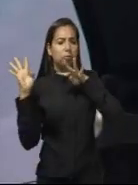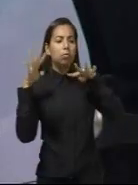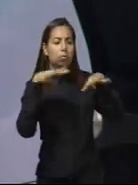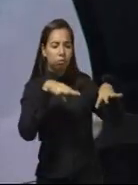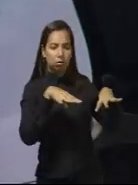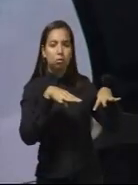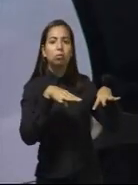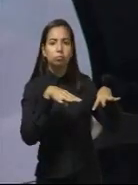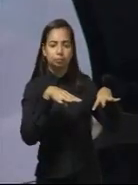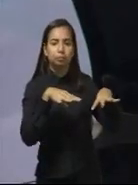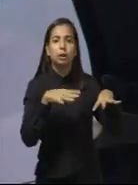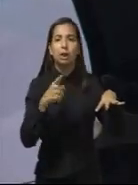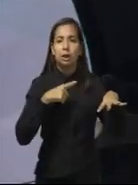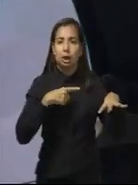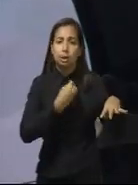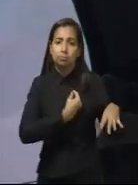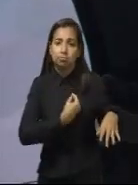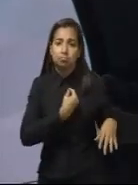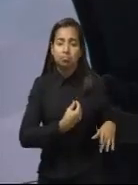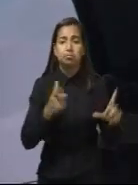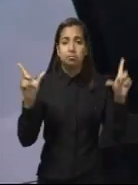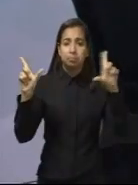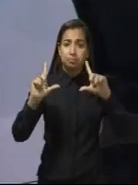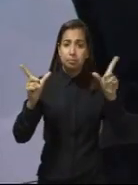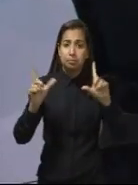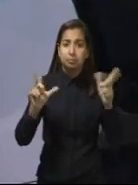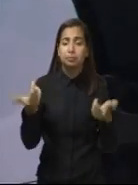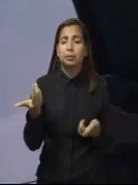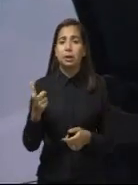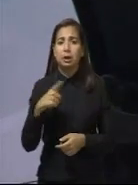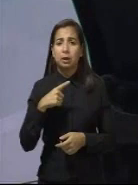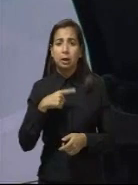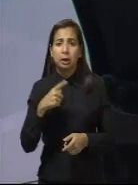estão presentes na mídia e